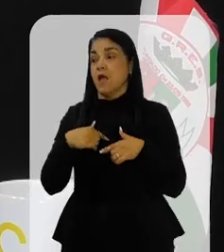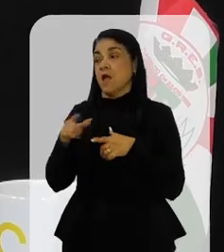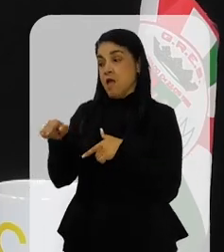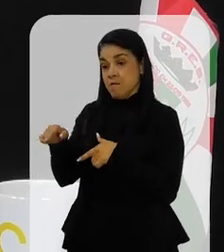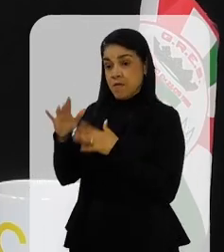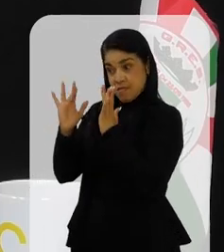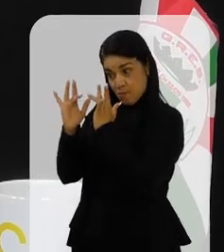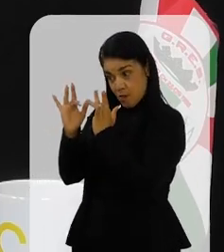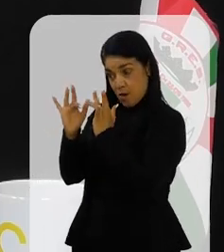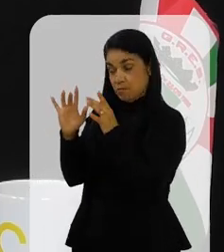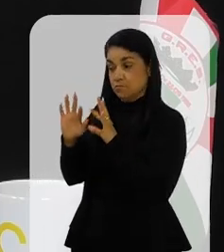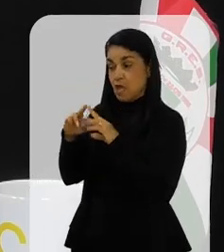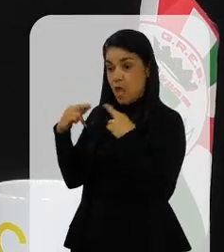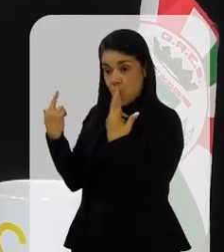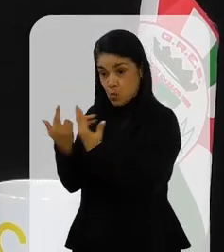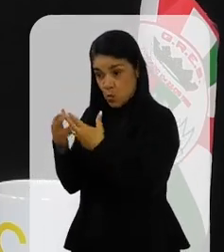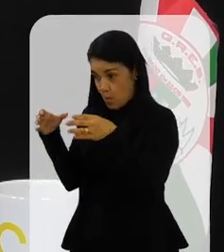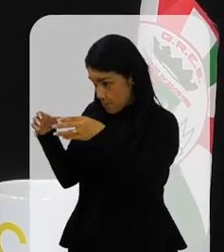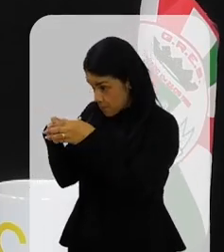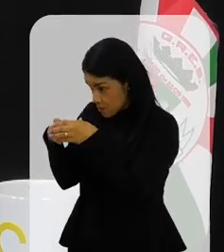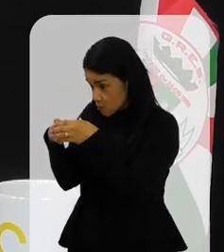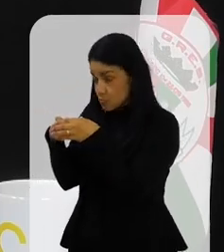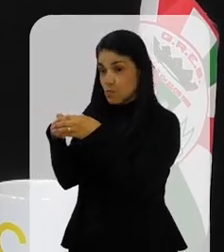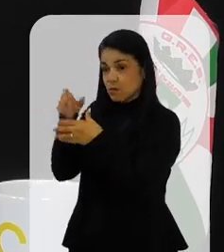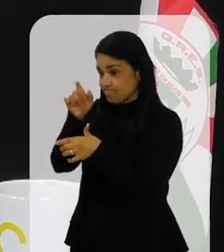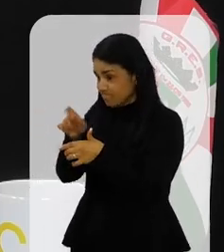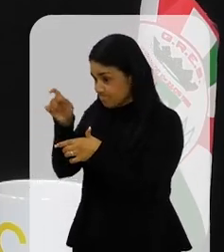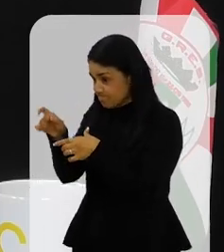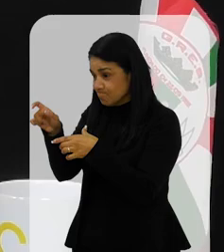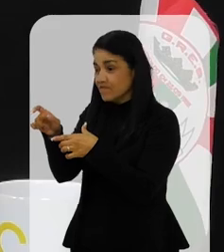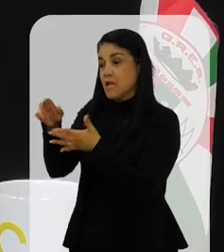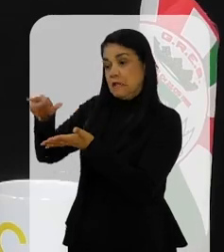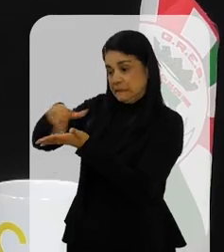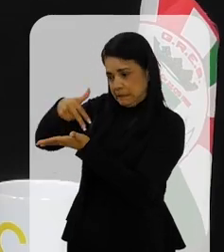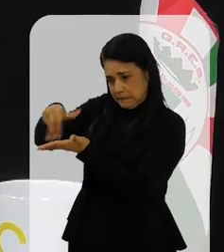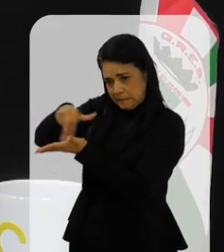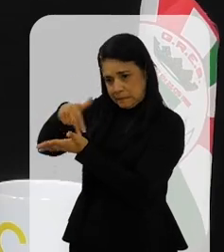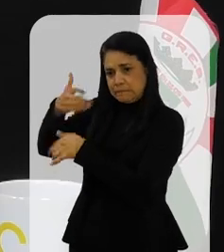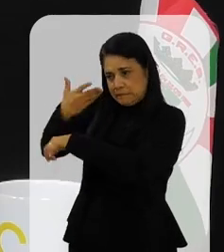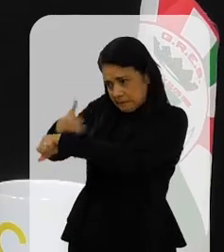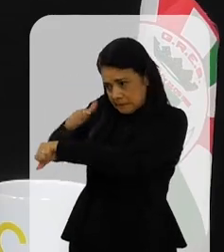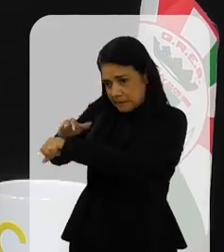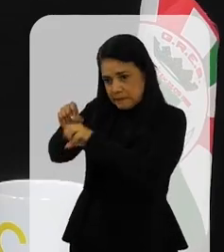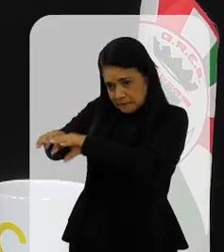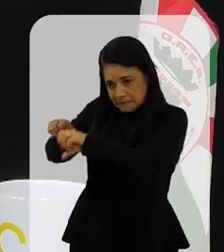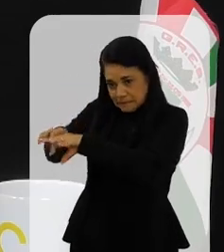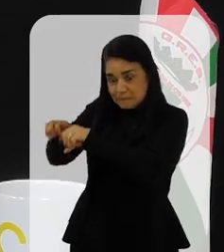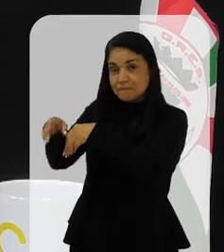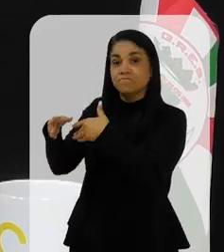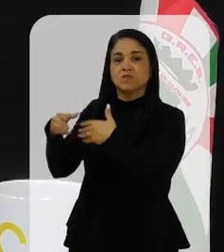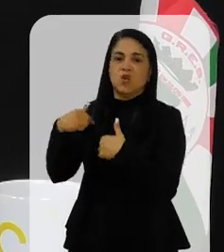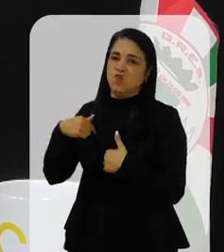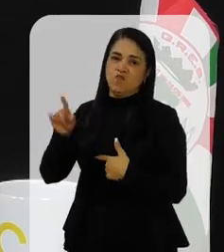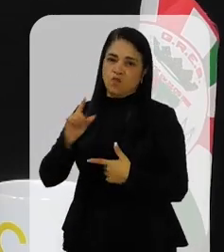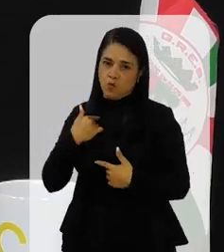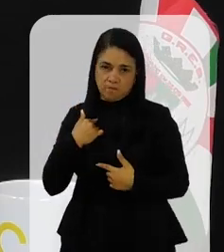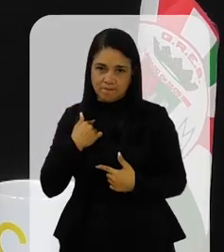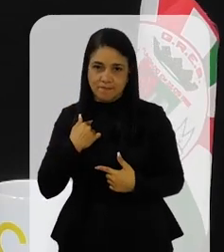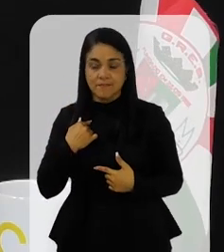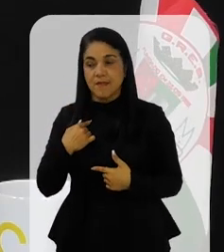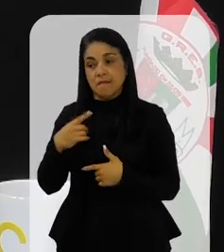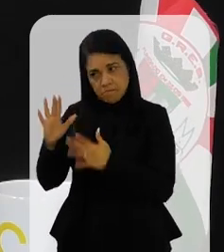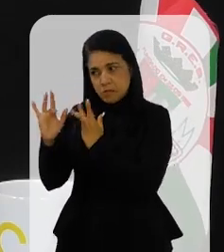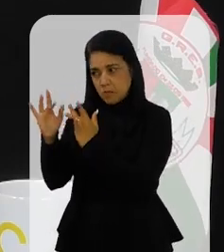foi, reuniu essas pessoas, né, que acompanhou, ela mesma fez a coreografia, eu não fui, e ela